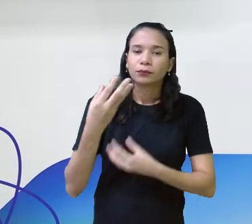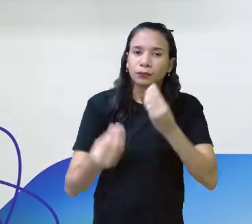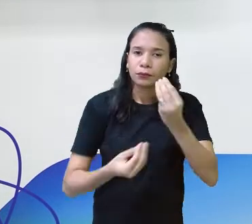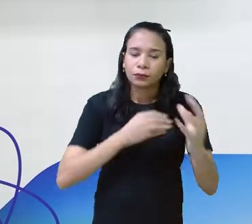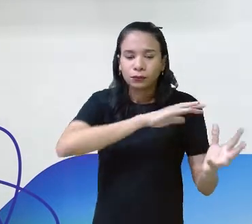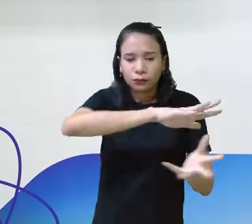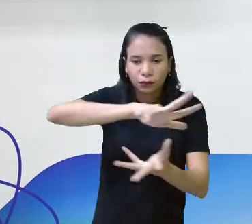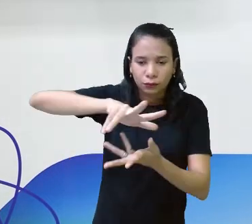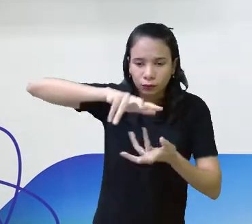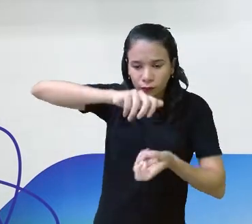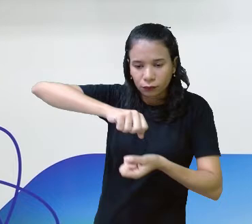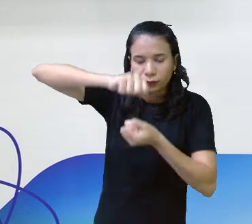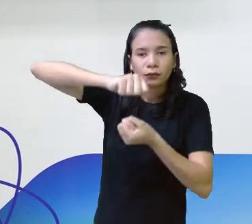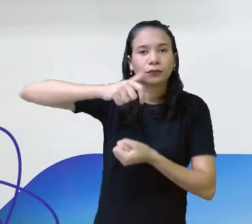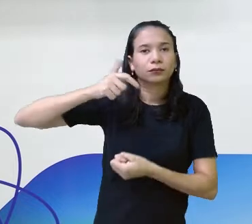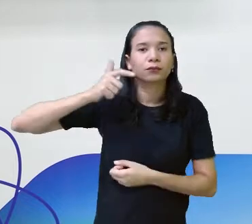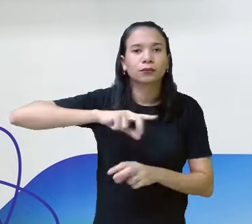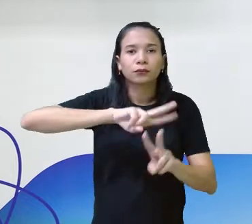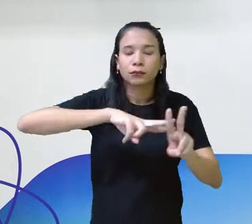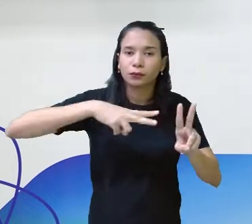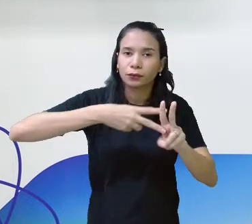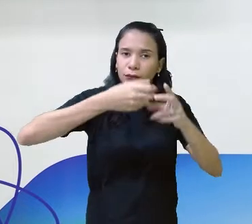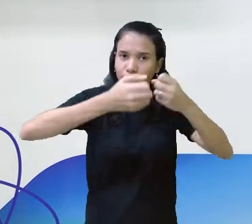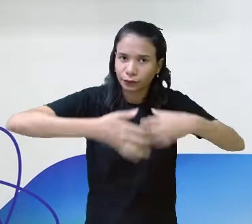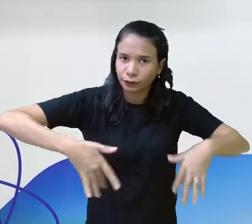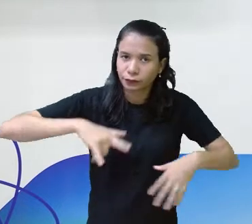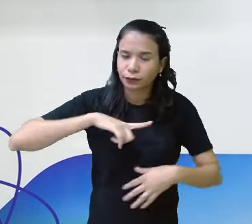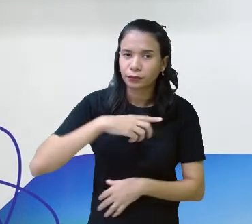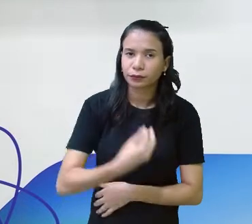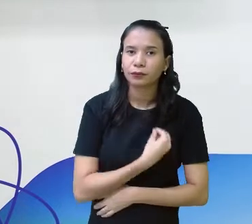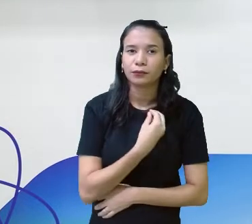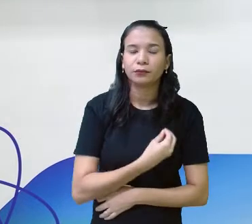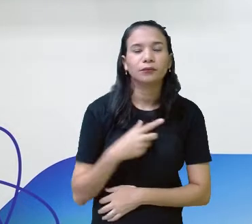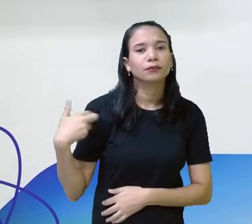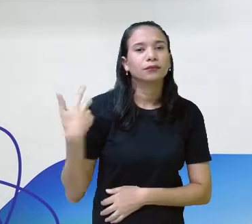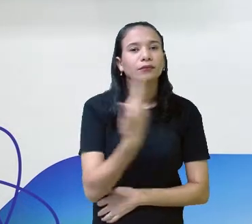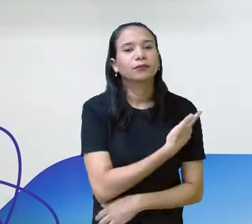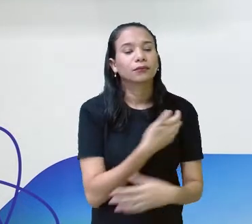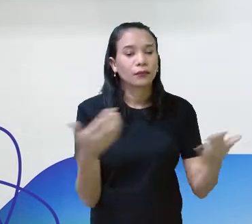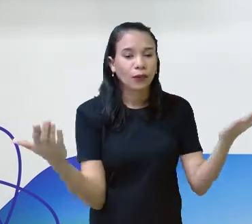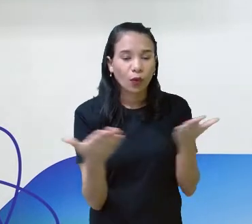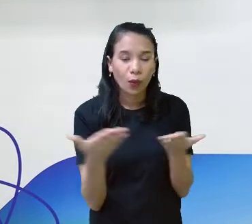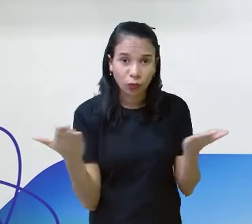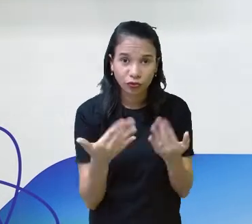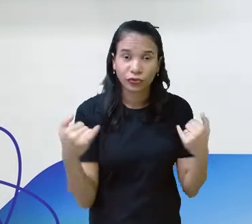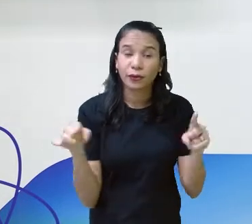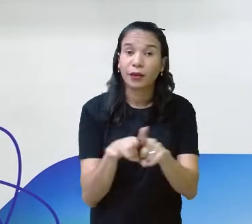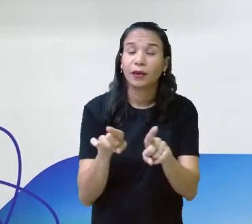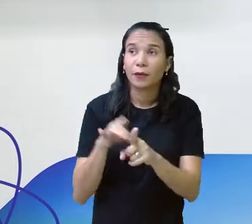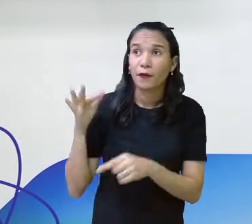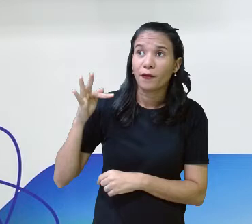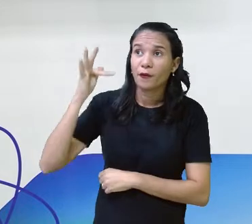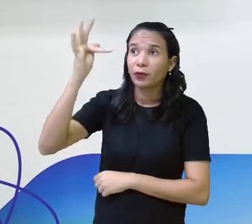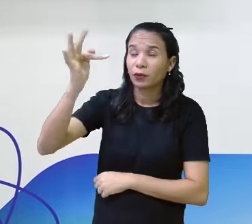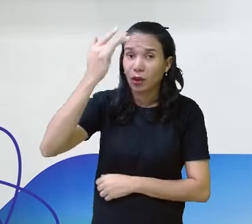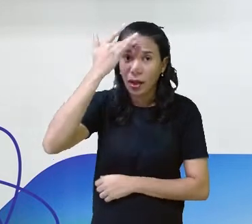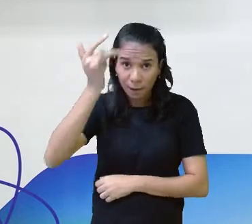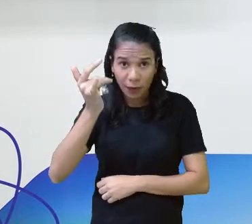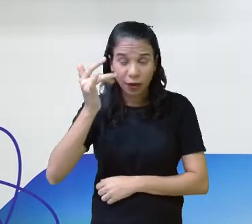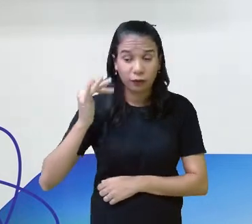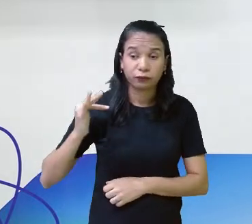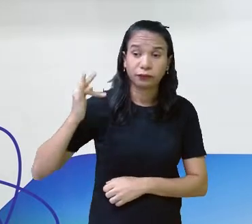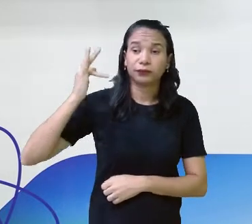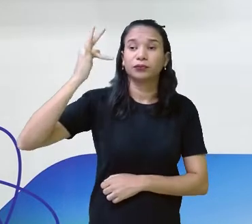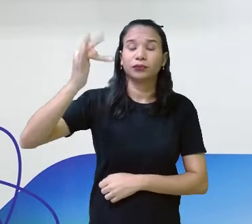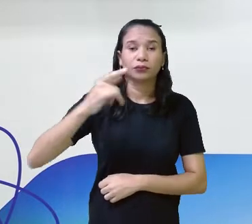forma sustentável para que os recursos naturais estejam à nossa disposição hoje, mas também amanhã, e as gerações que virão